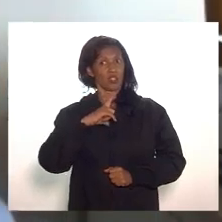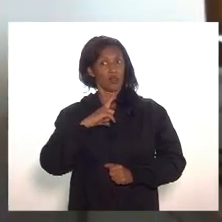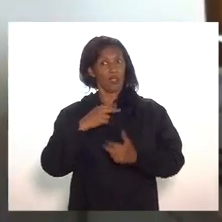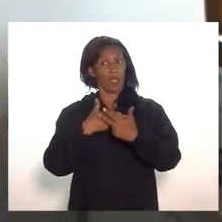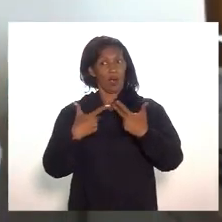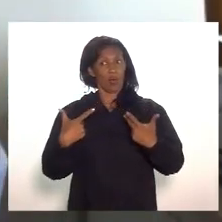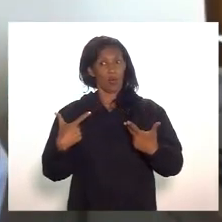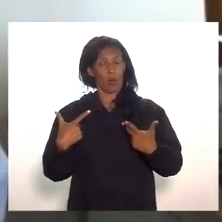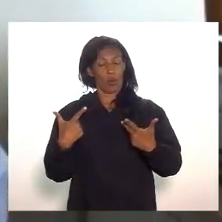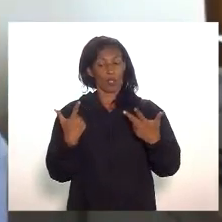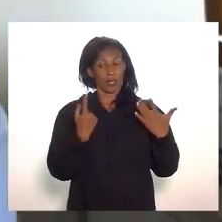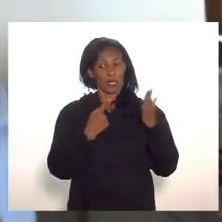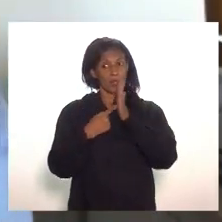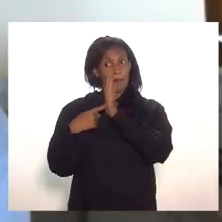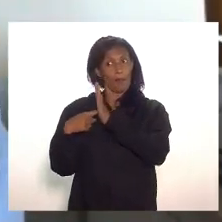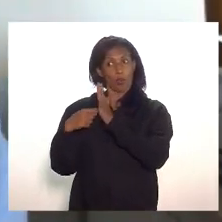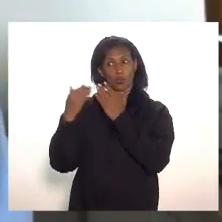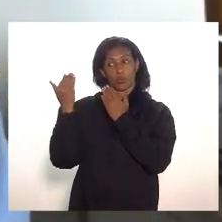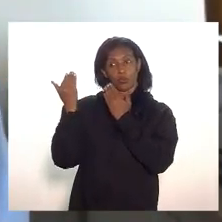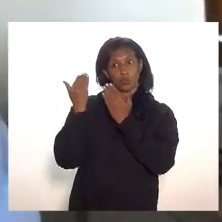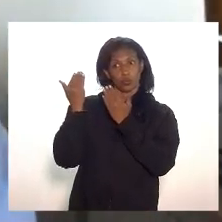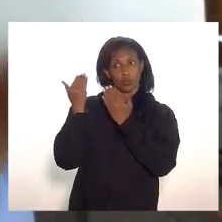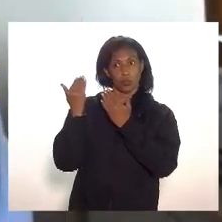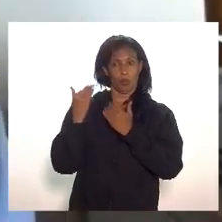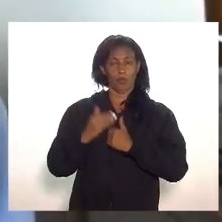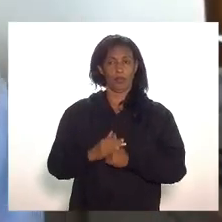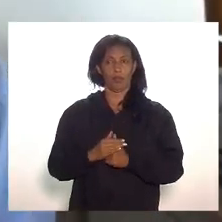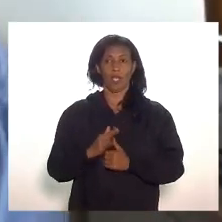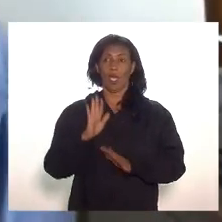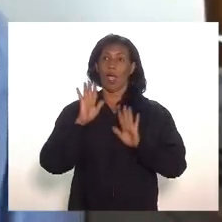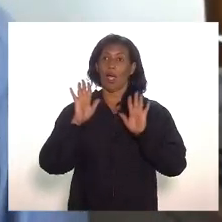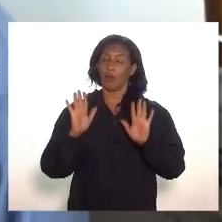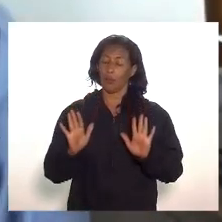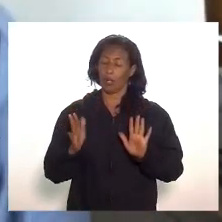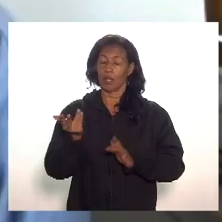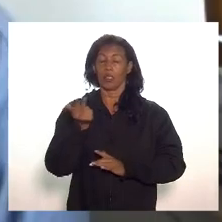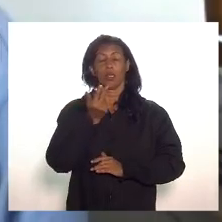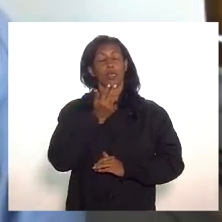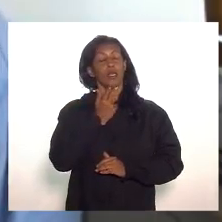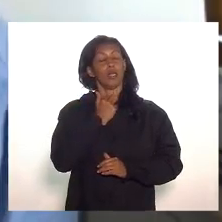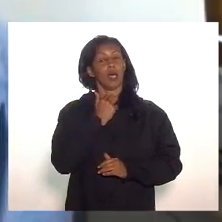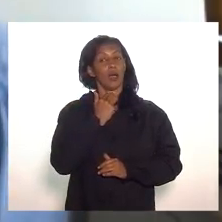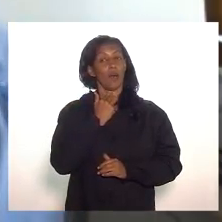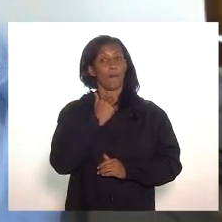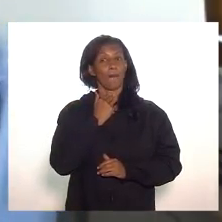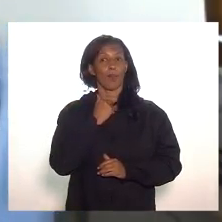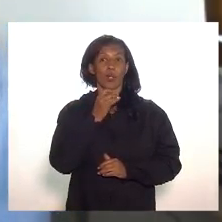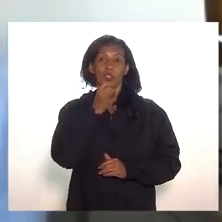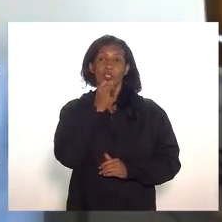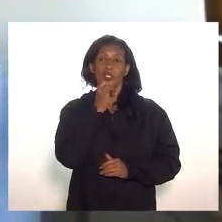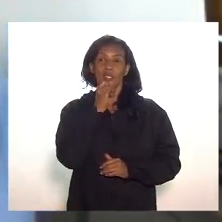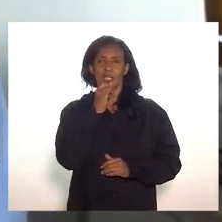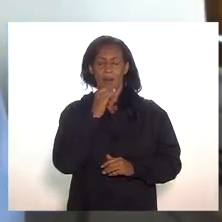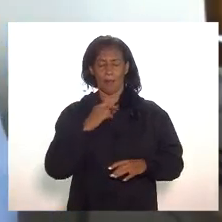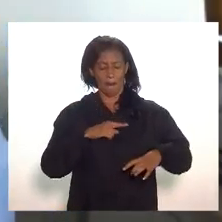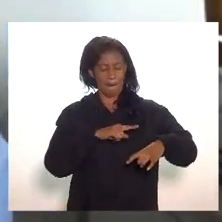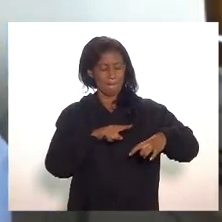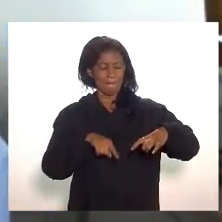sob suspeição. Agora, não pode, é isso que não pode. Ah, o pneu da sua